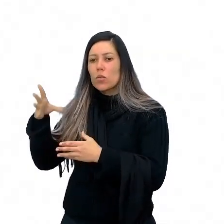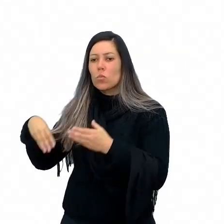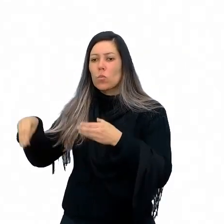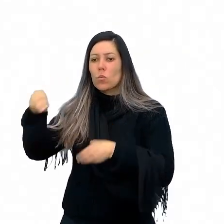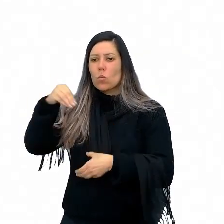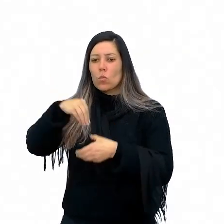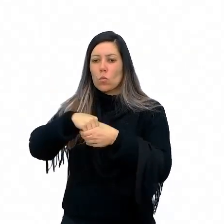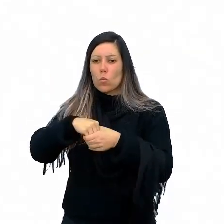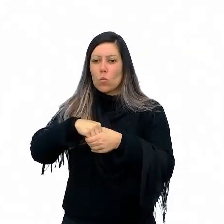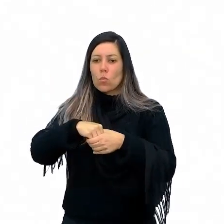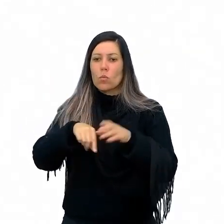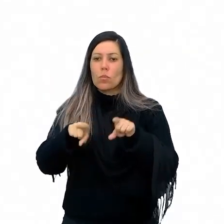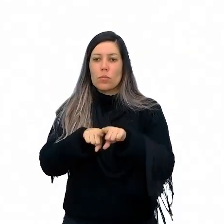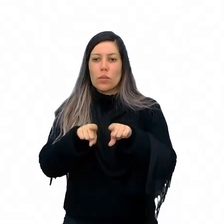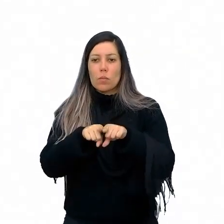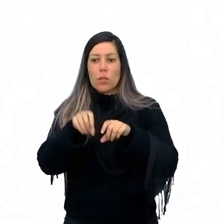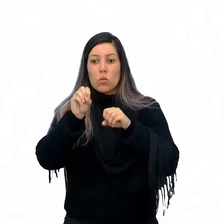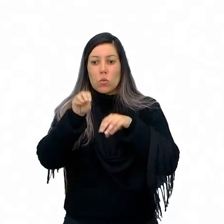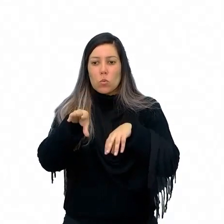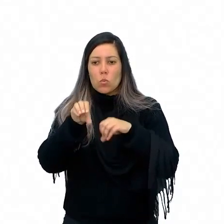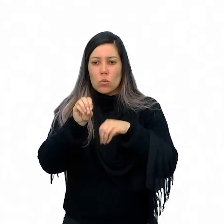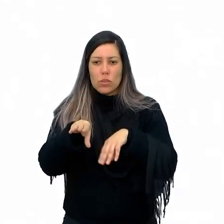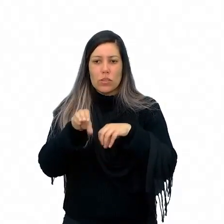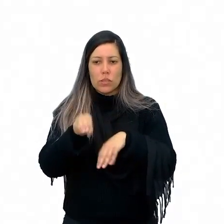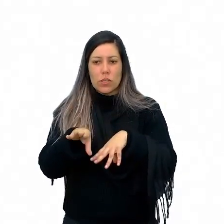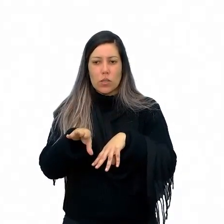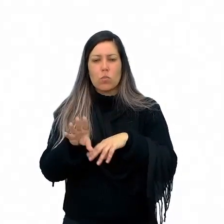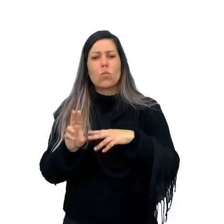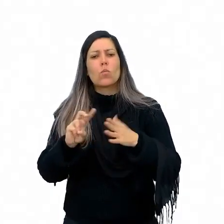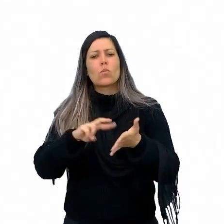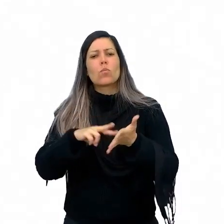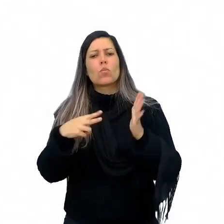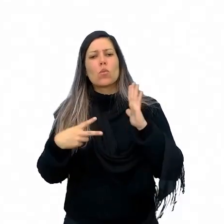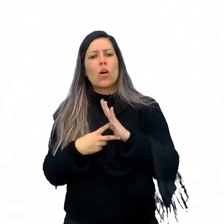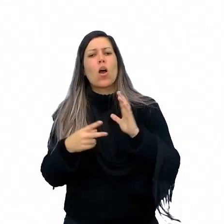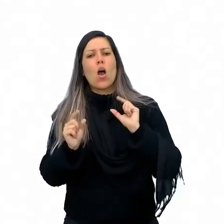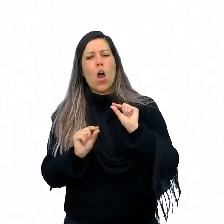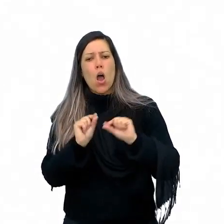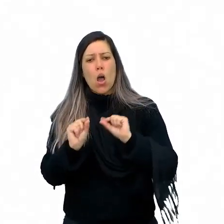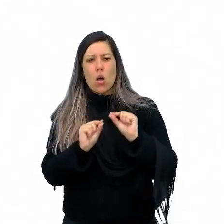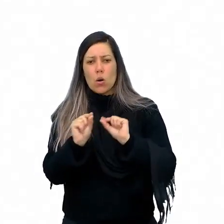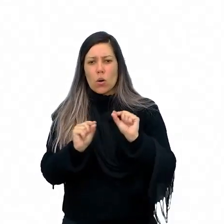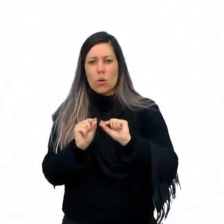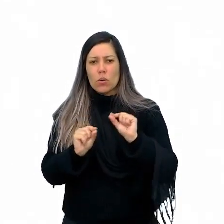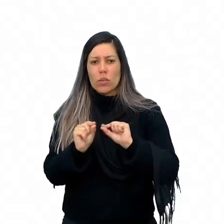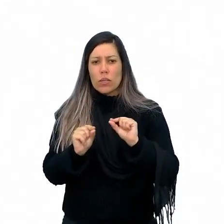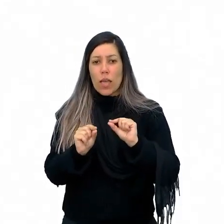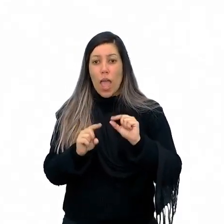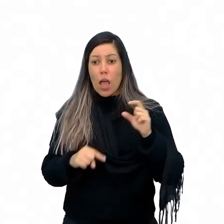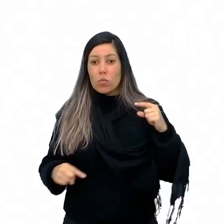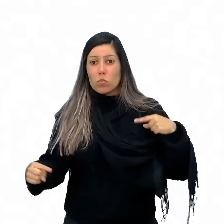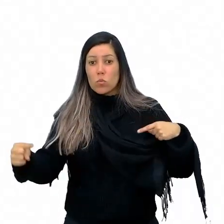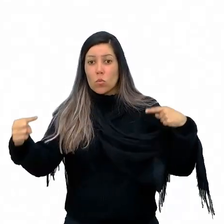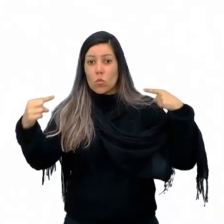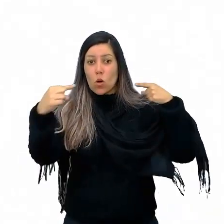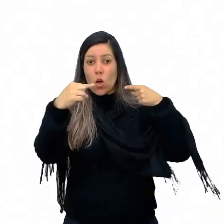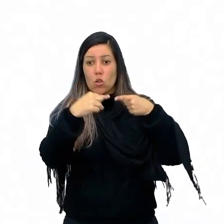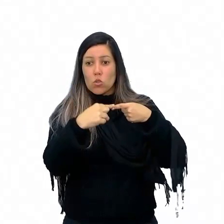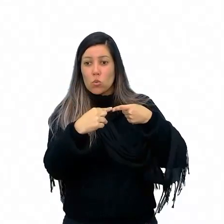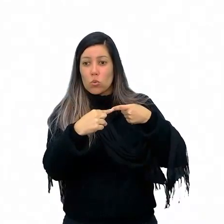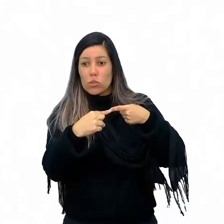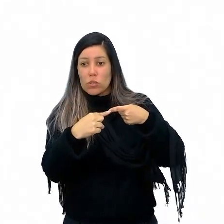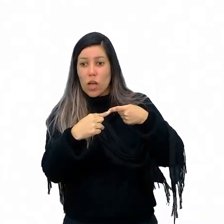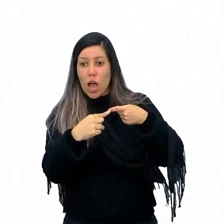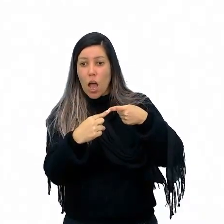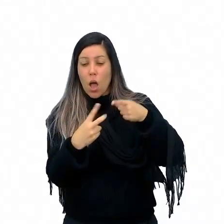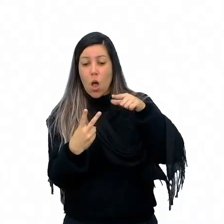Débora Ball, é um tipo de conhecimento que se dá por meio de uma espécie de junção do conhecimento